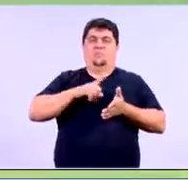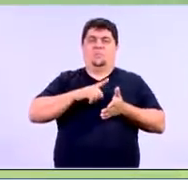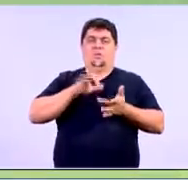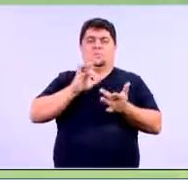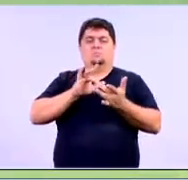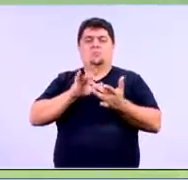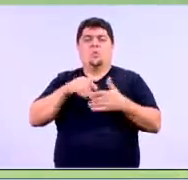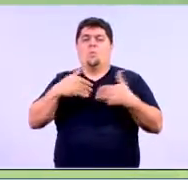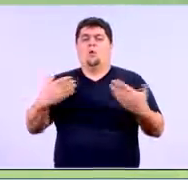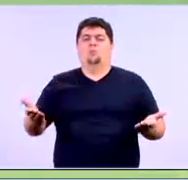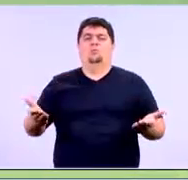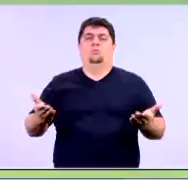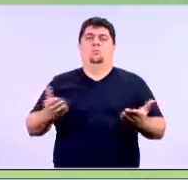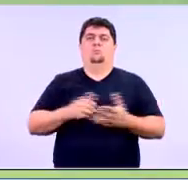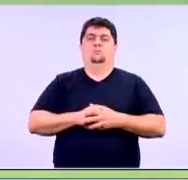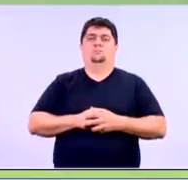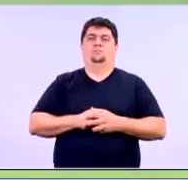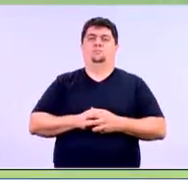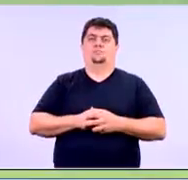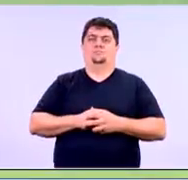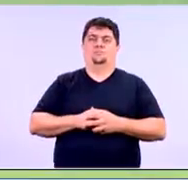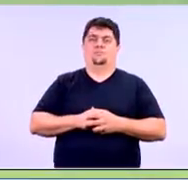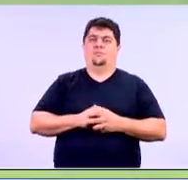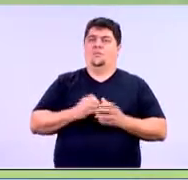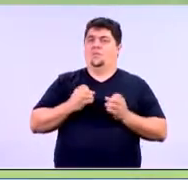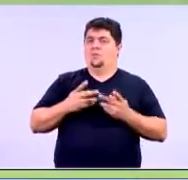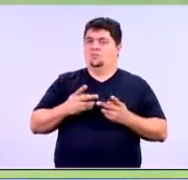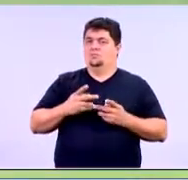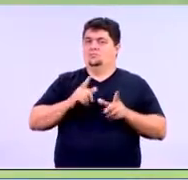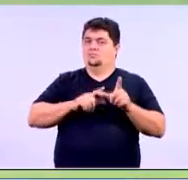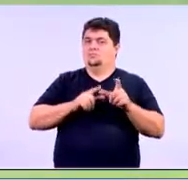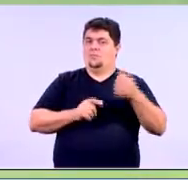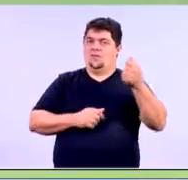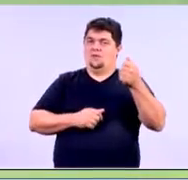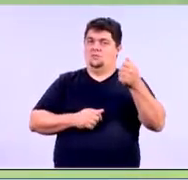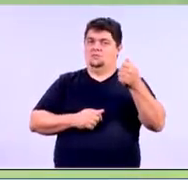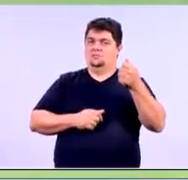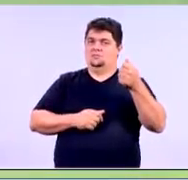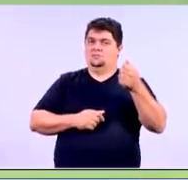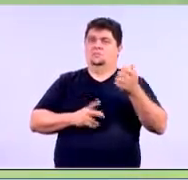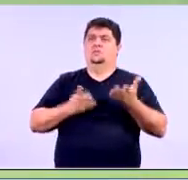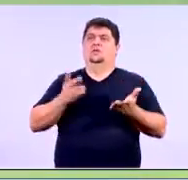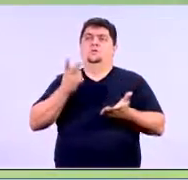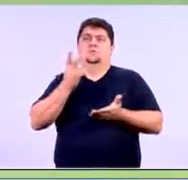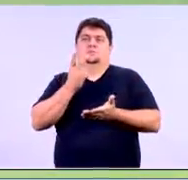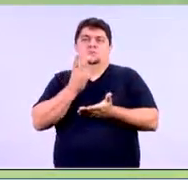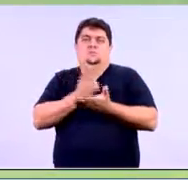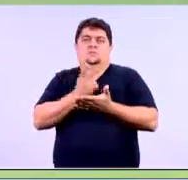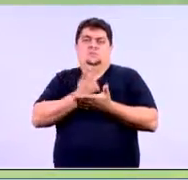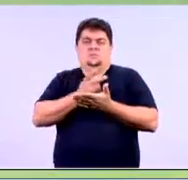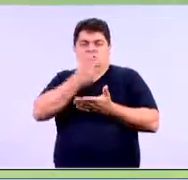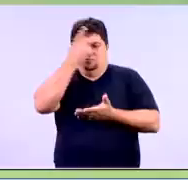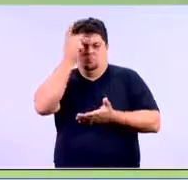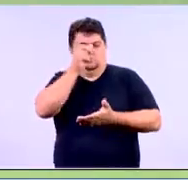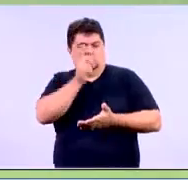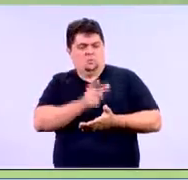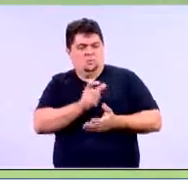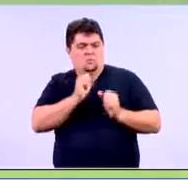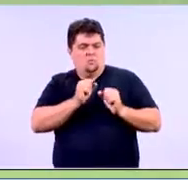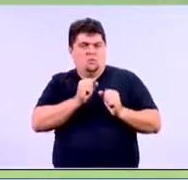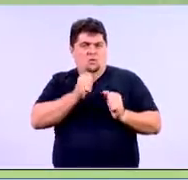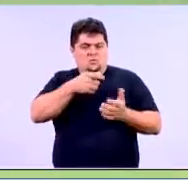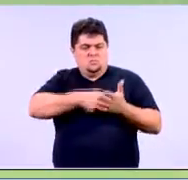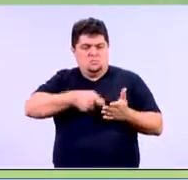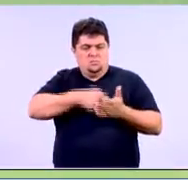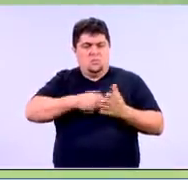a quê? Bom, nós temos a alternativa A. Sempre que o constituinte preferir, ele pode exigir